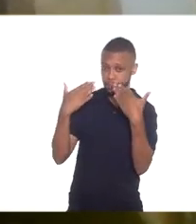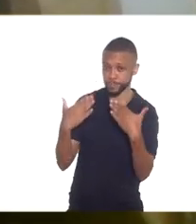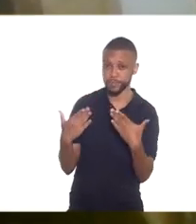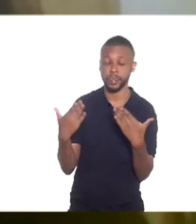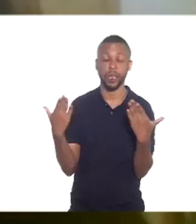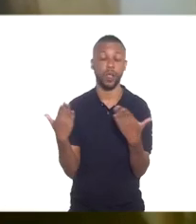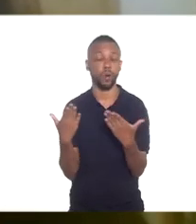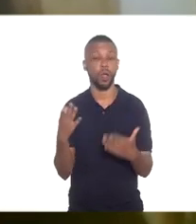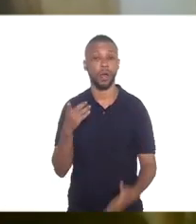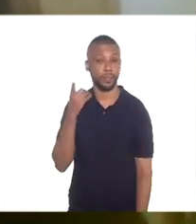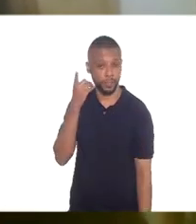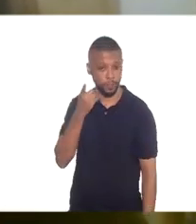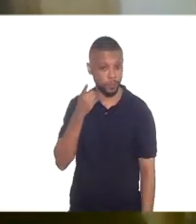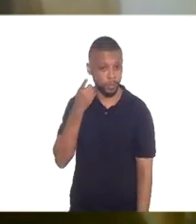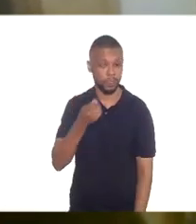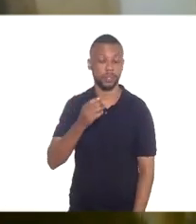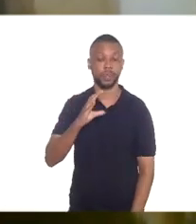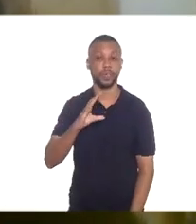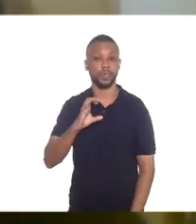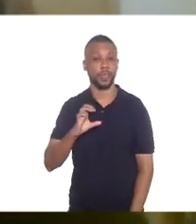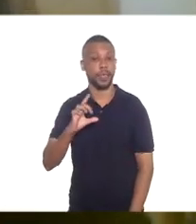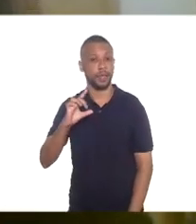Célia fala em